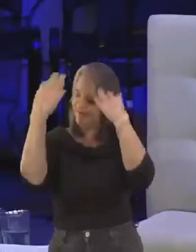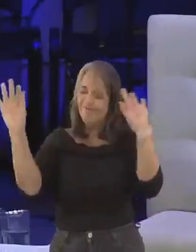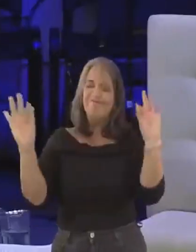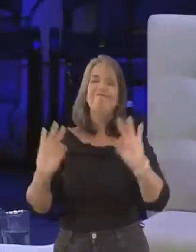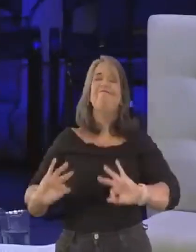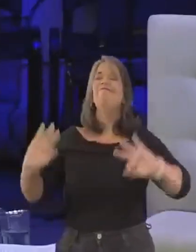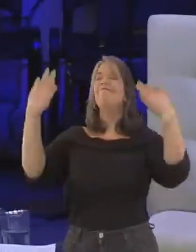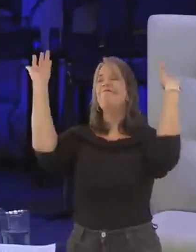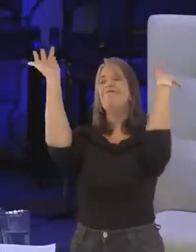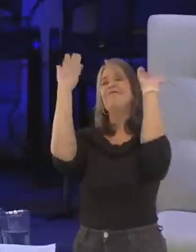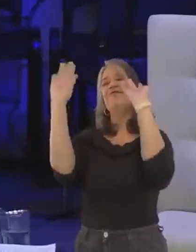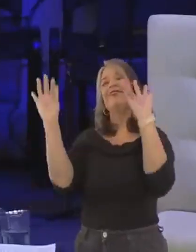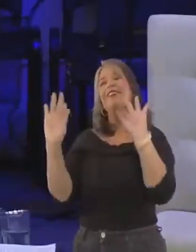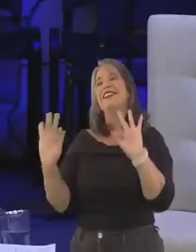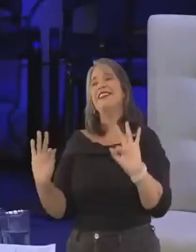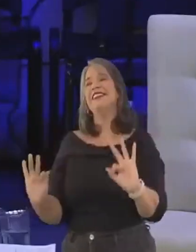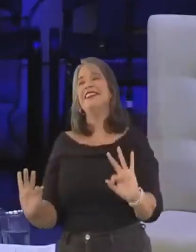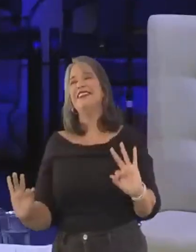feliz, tão